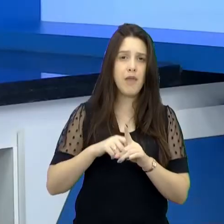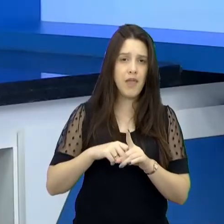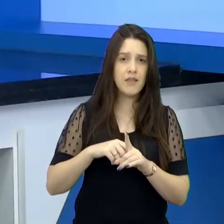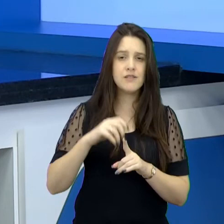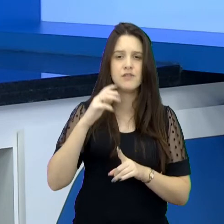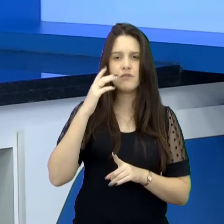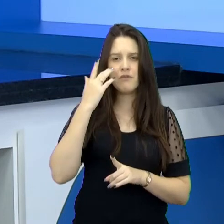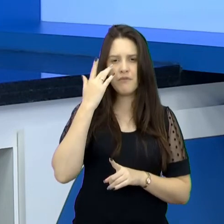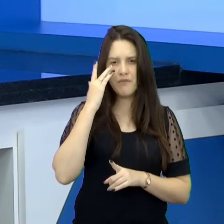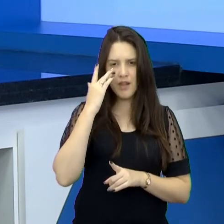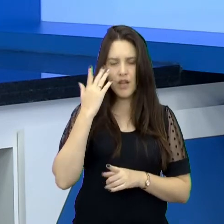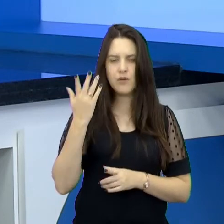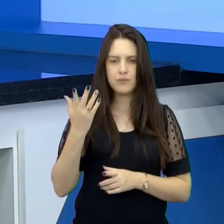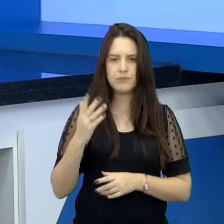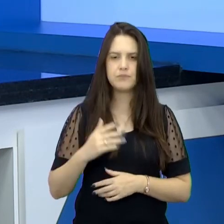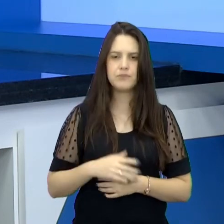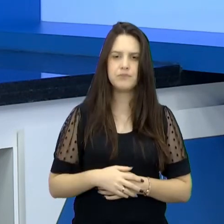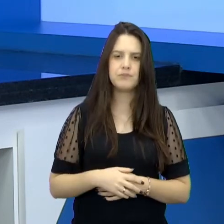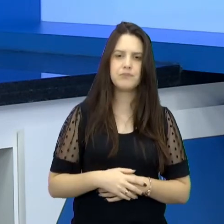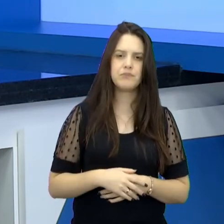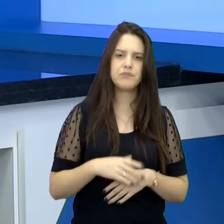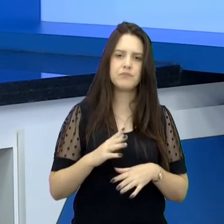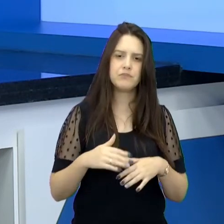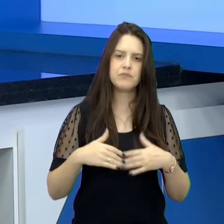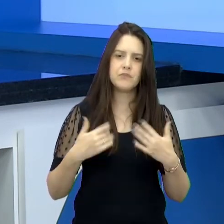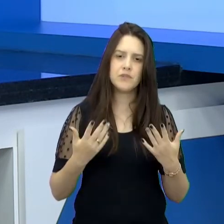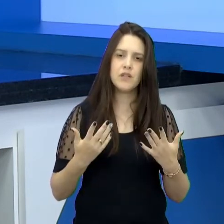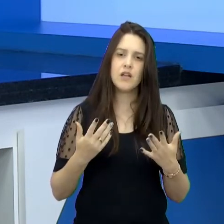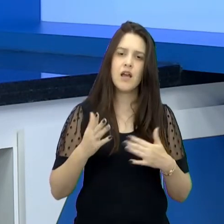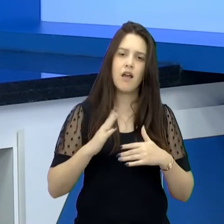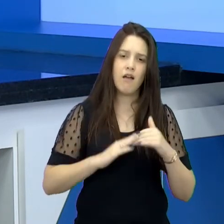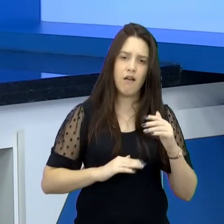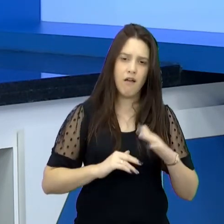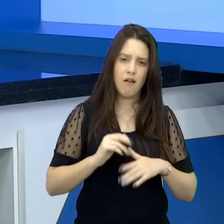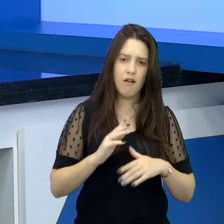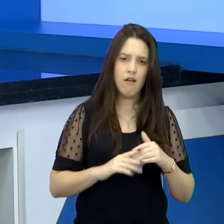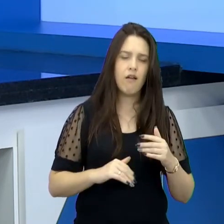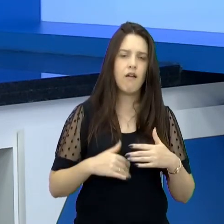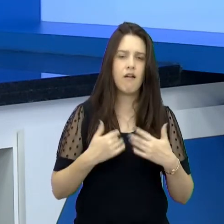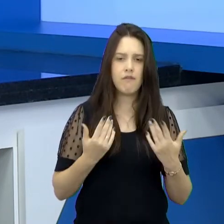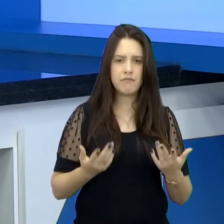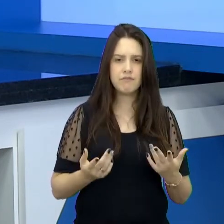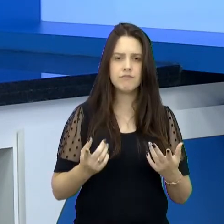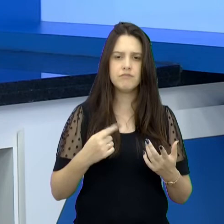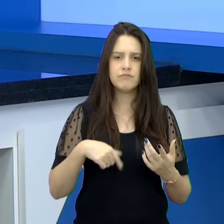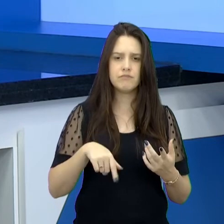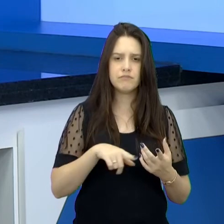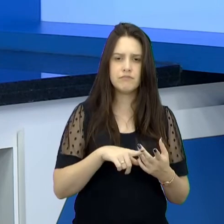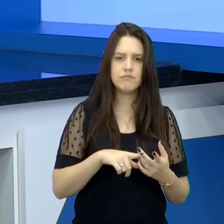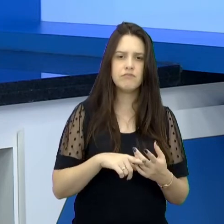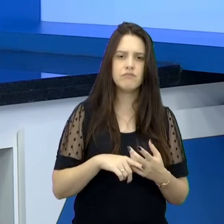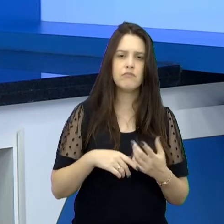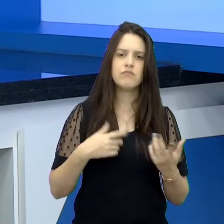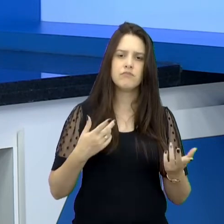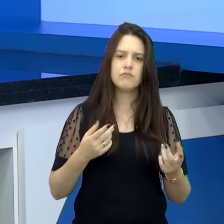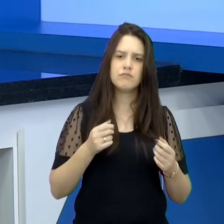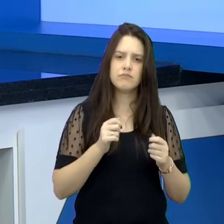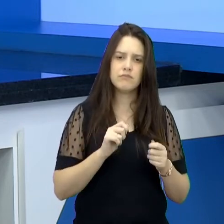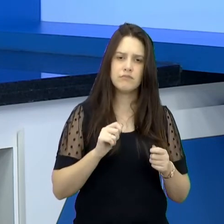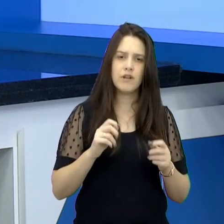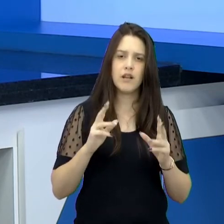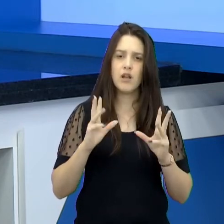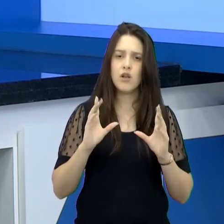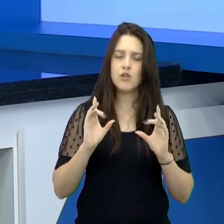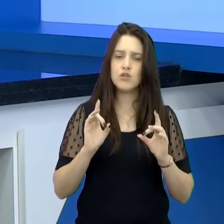com o gasto do mês de fevereiro. O nome da atividade é quanto é o custo, só que a gente está fazendo um custo só